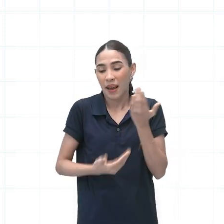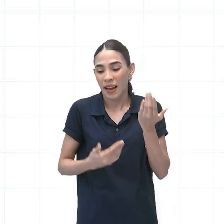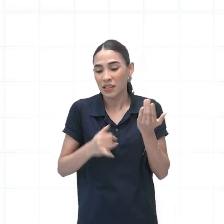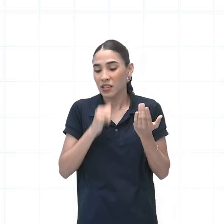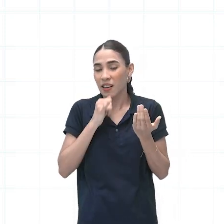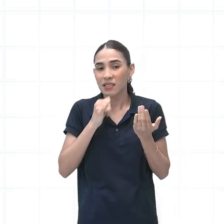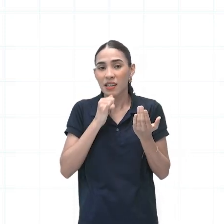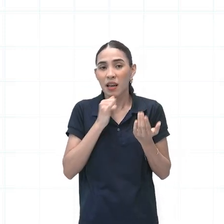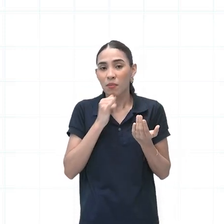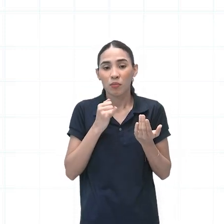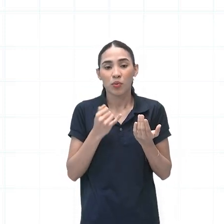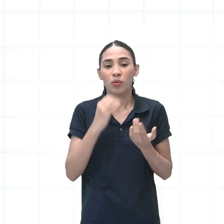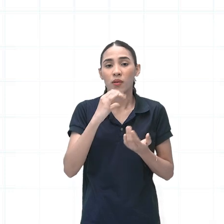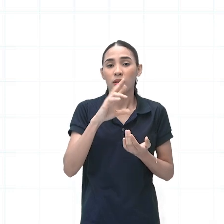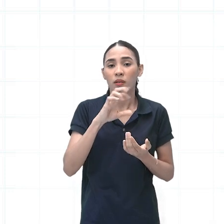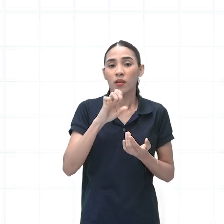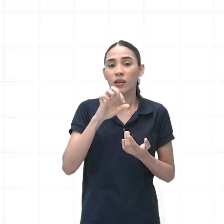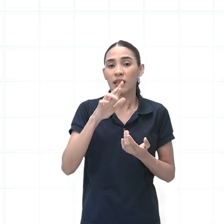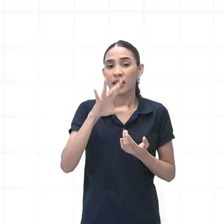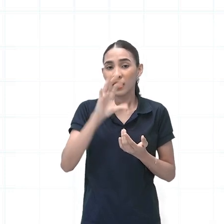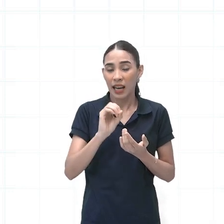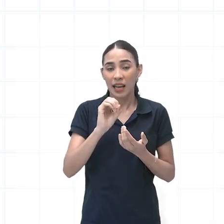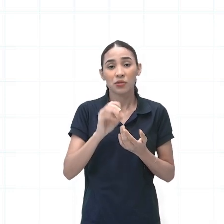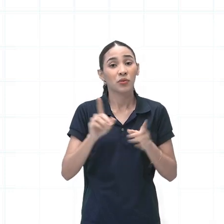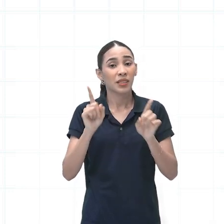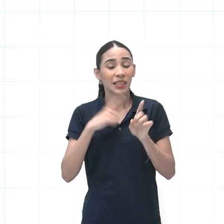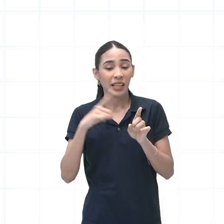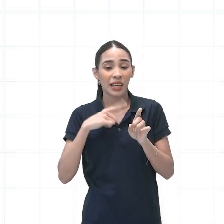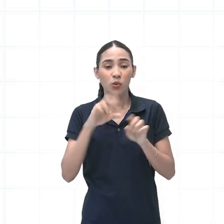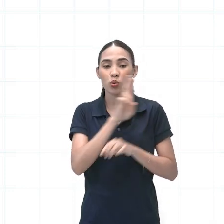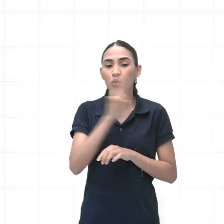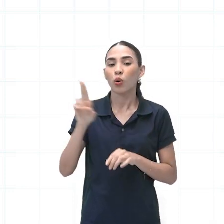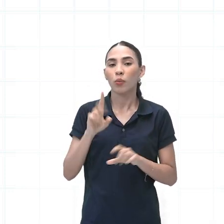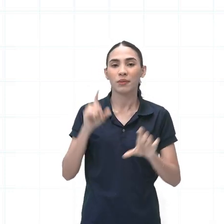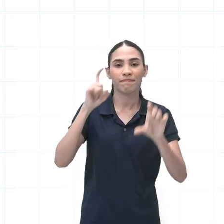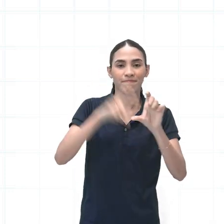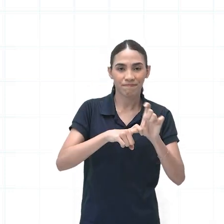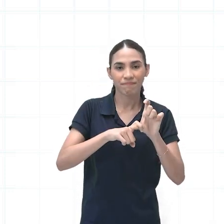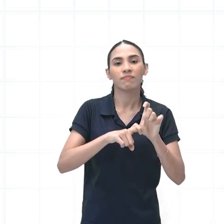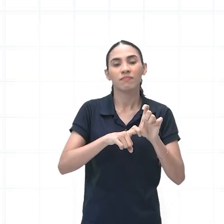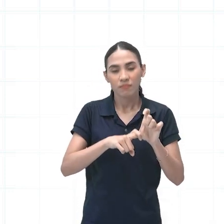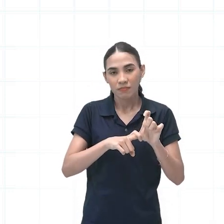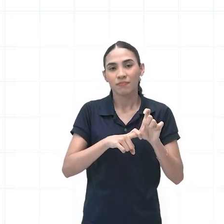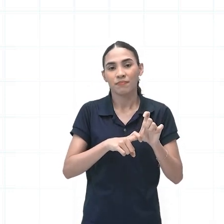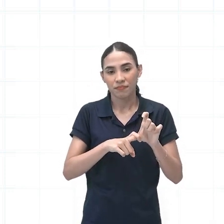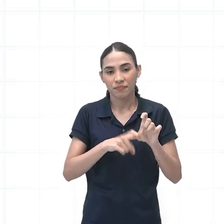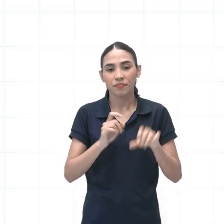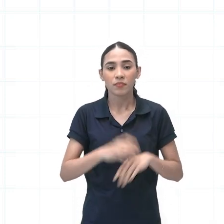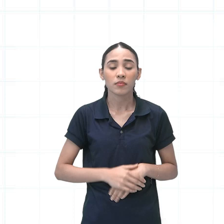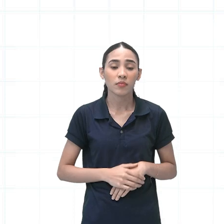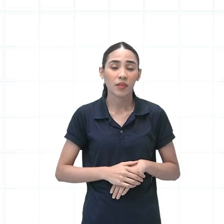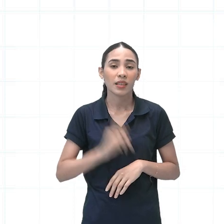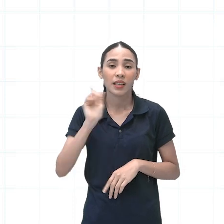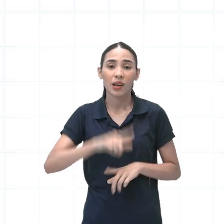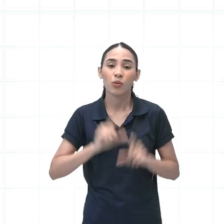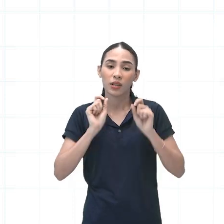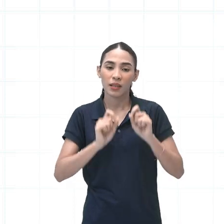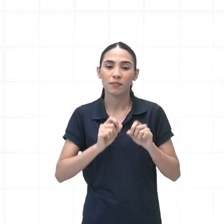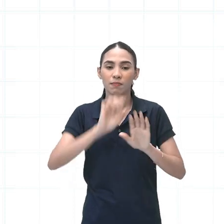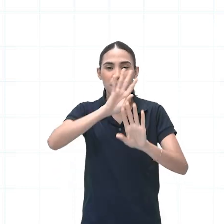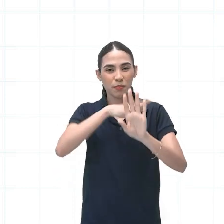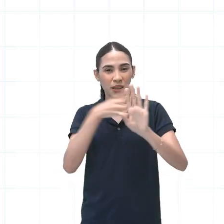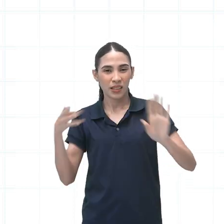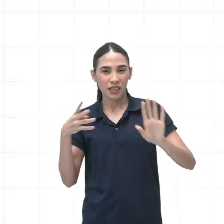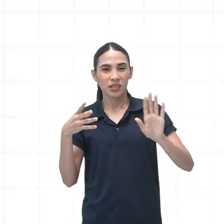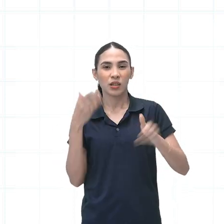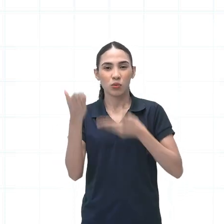crédito no mercado, na praça, e tem o seu nome incluído aí numa lista de negativados, que é exatamente aquela lista